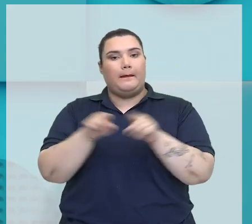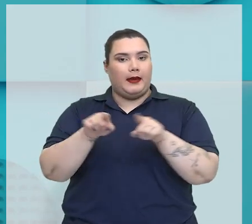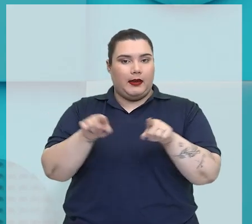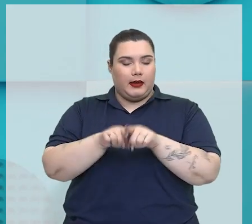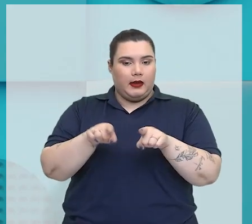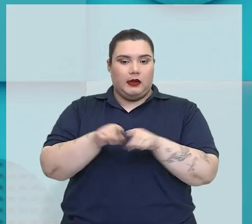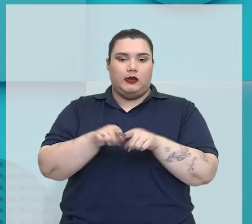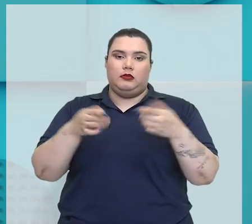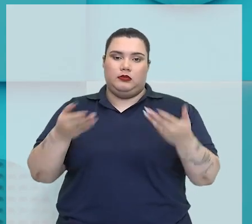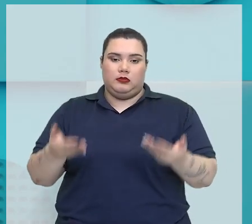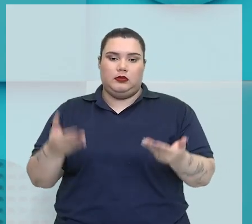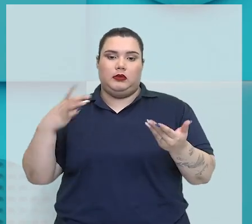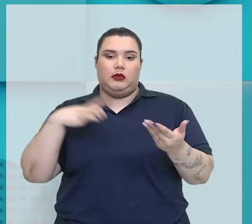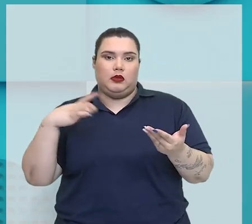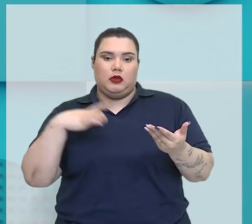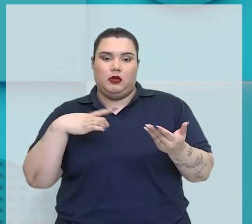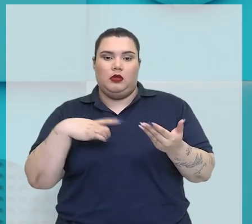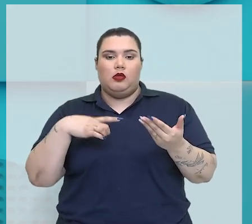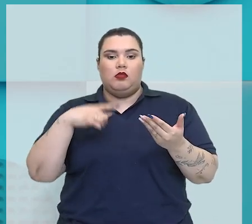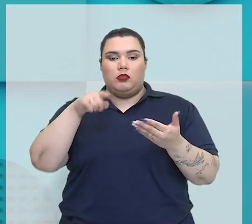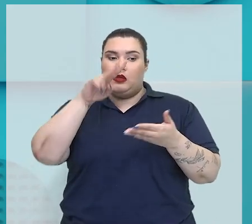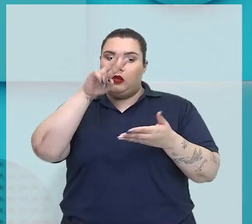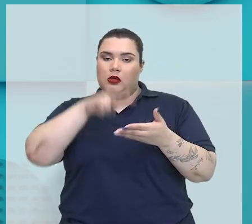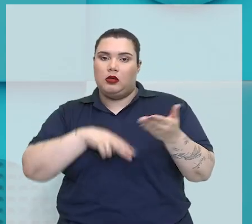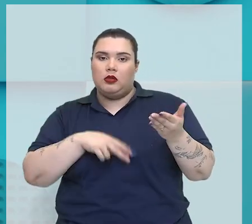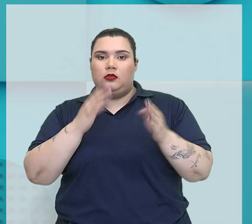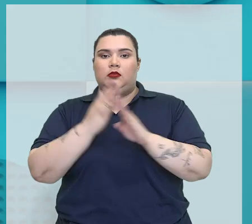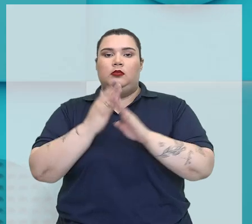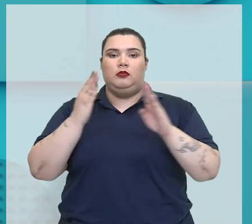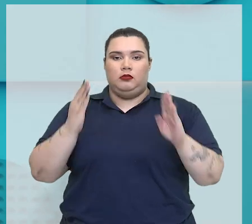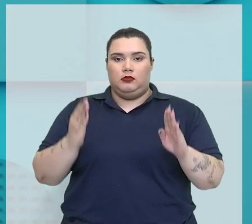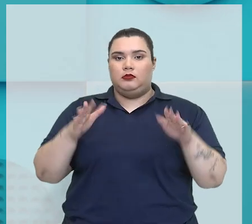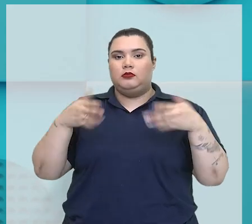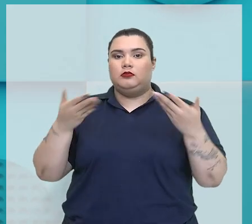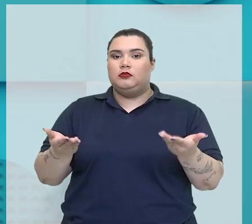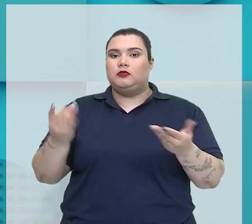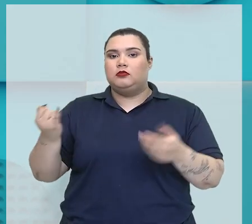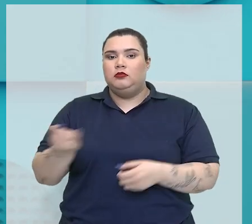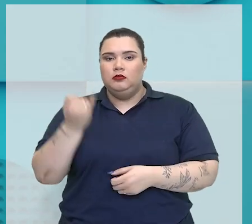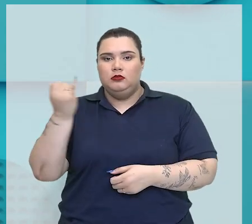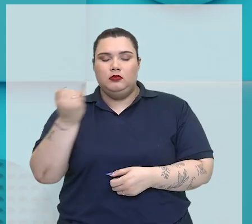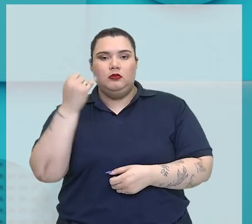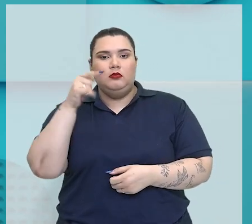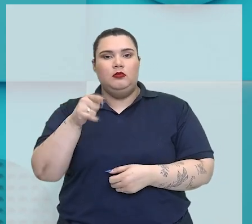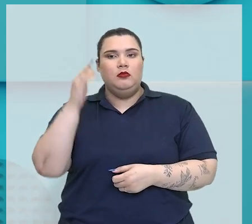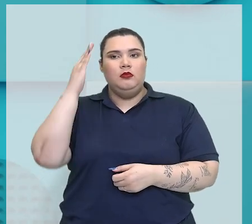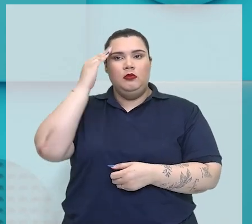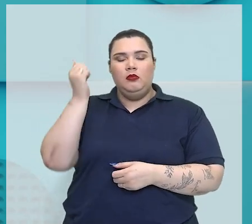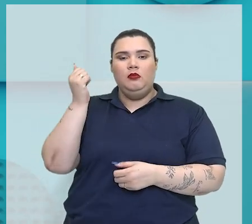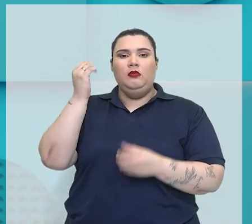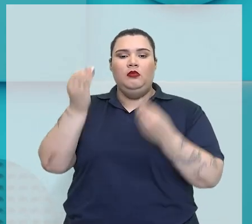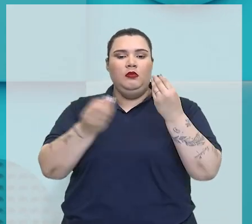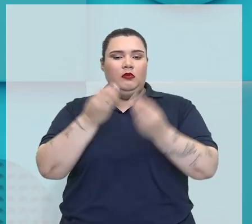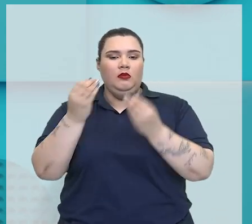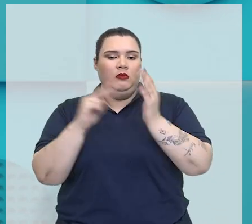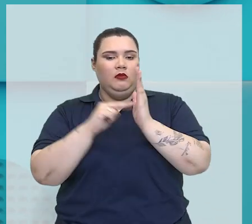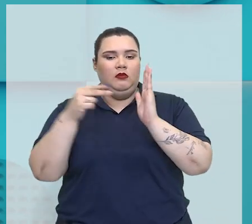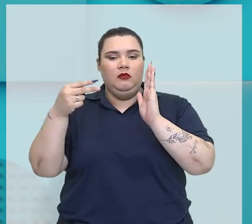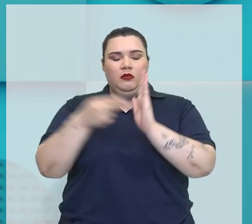também, com certeza, você, ao ler, vai identificar. Então, é importante que saiba, né, o sentido